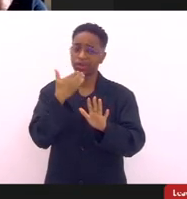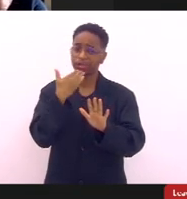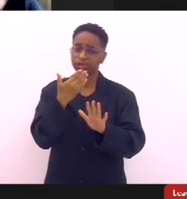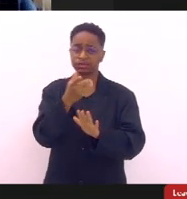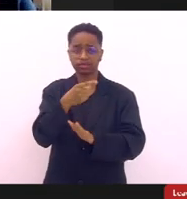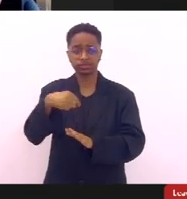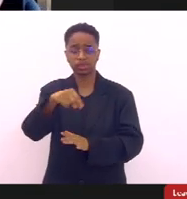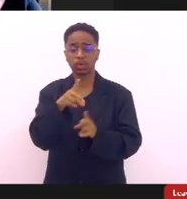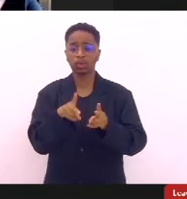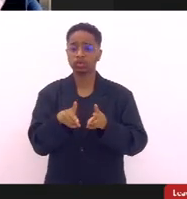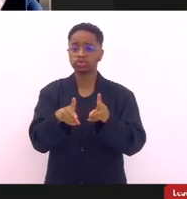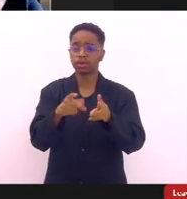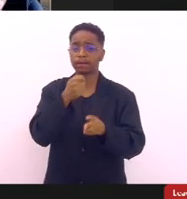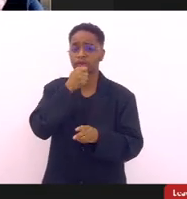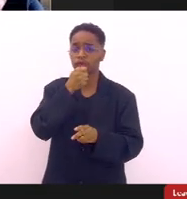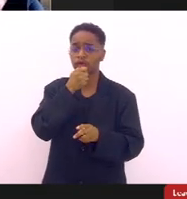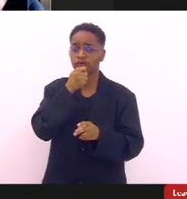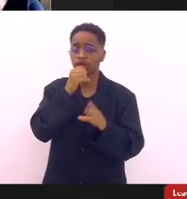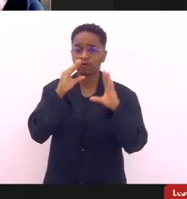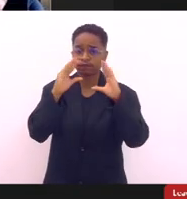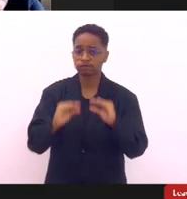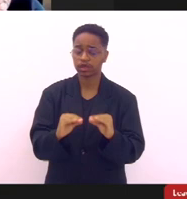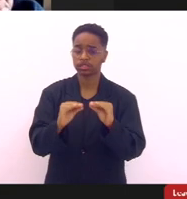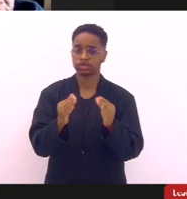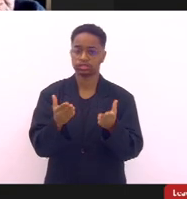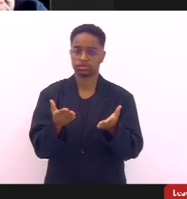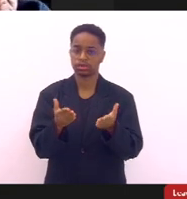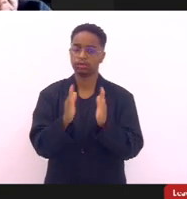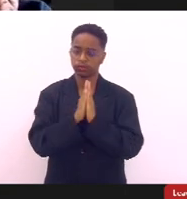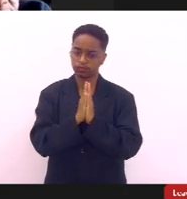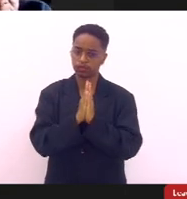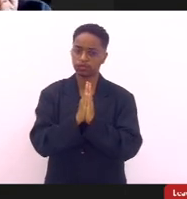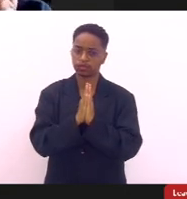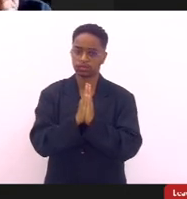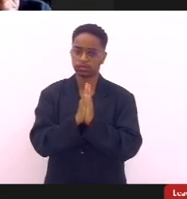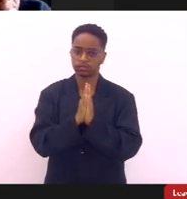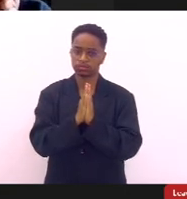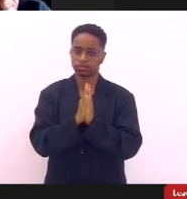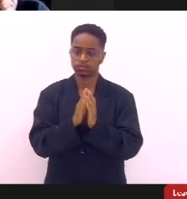pessoas manterem o microfone ligado, fechado, por gentileza.